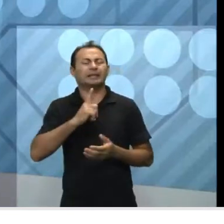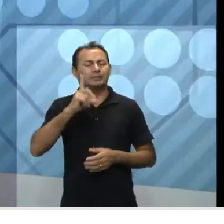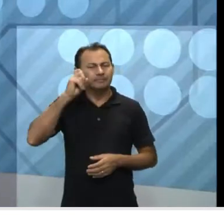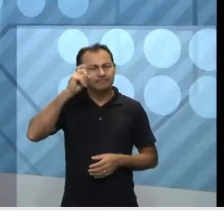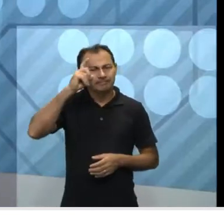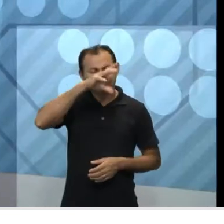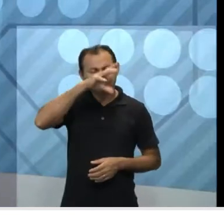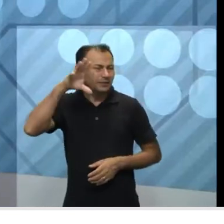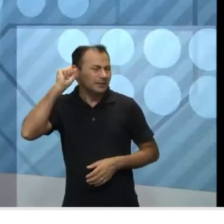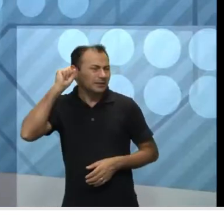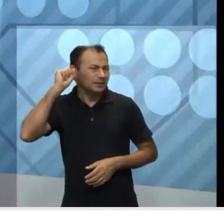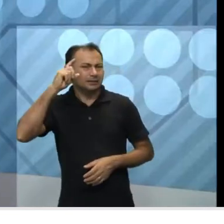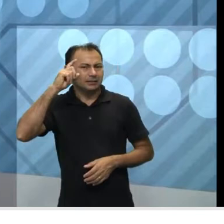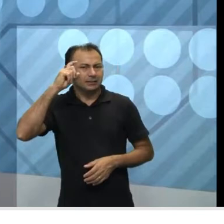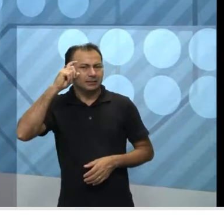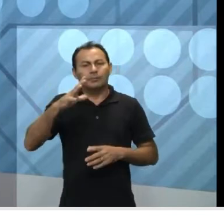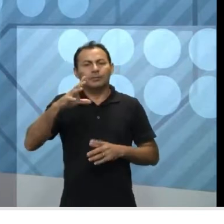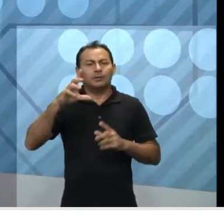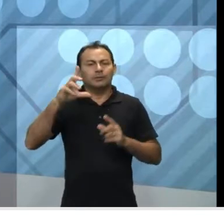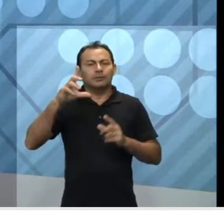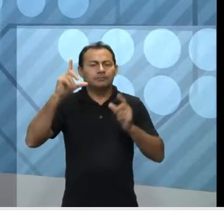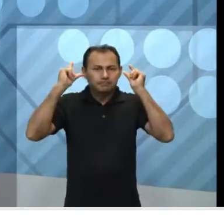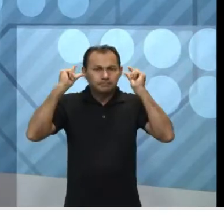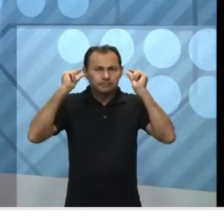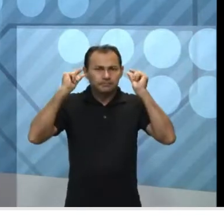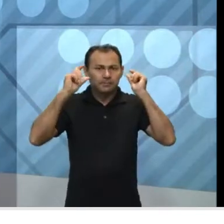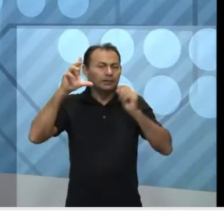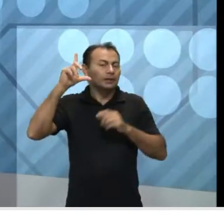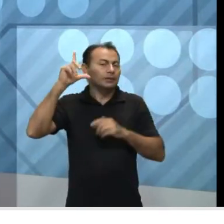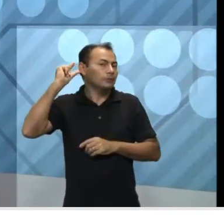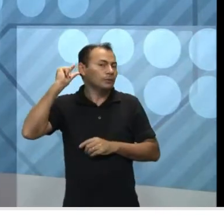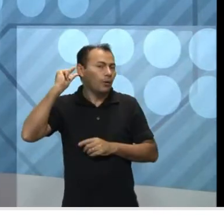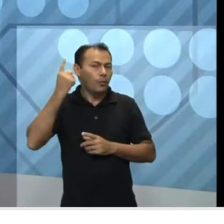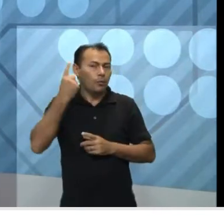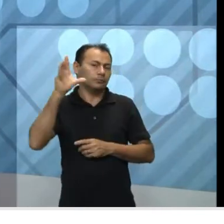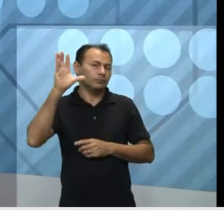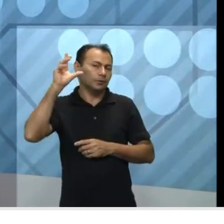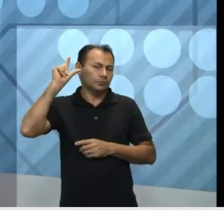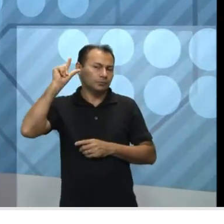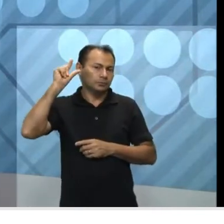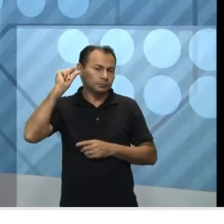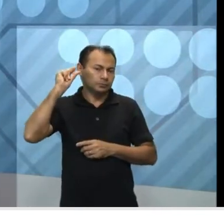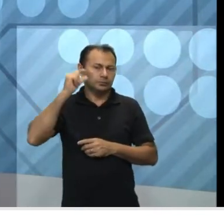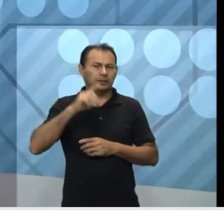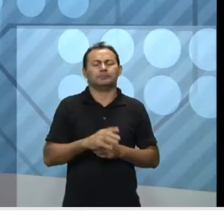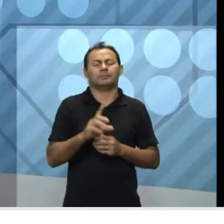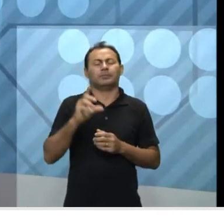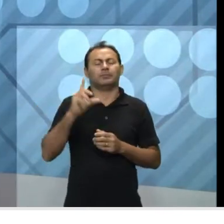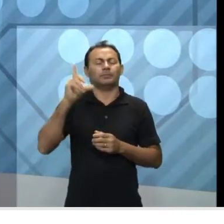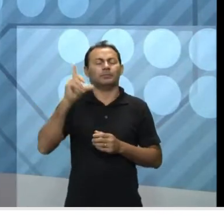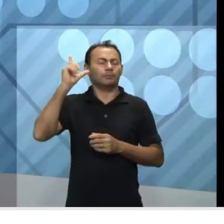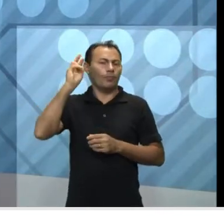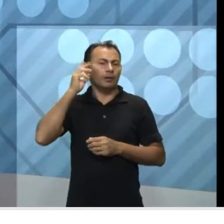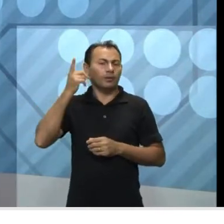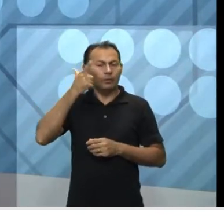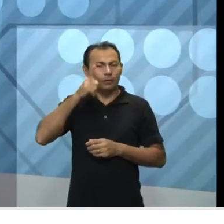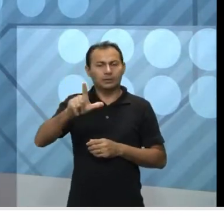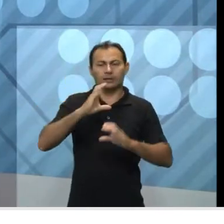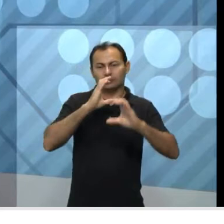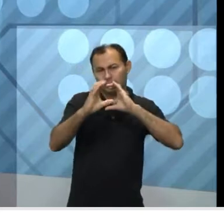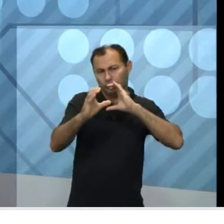perdas unilaterais, apenas um ouvido, e o grau não é muito acentuado, então elas conseguem se comunicar